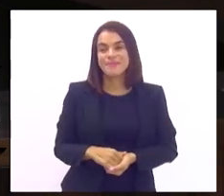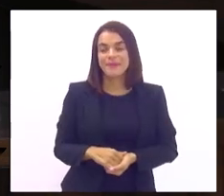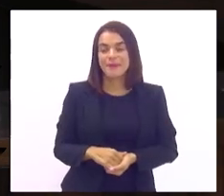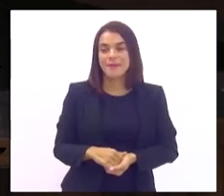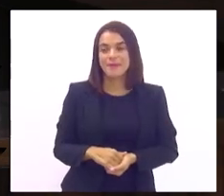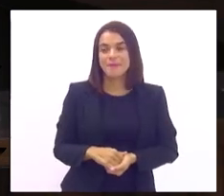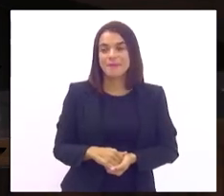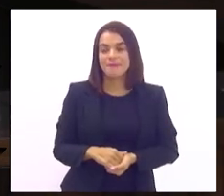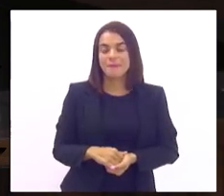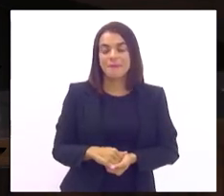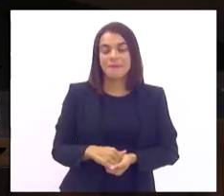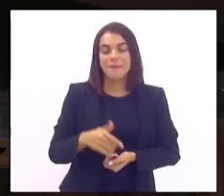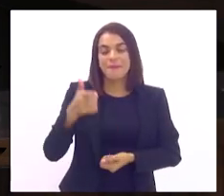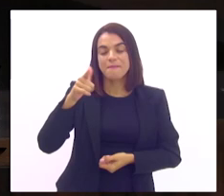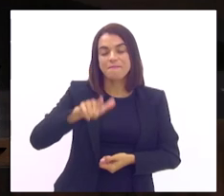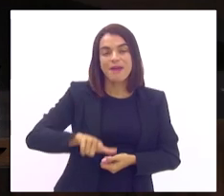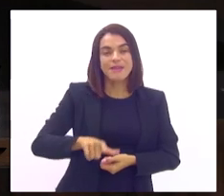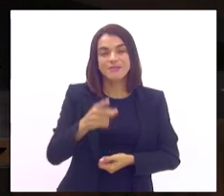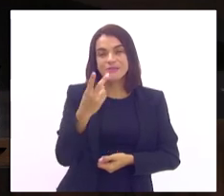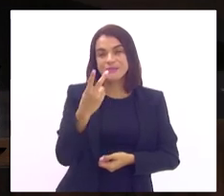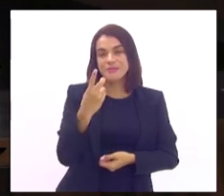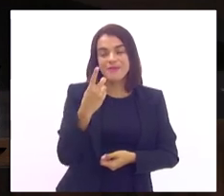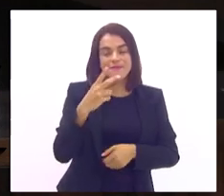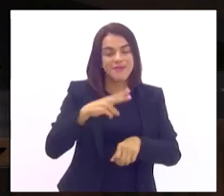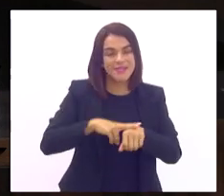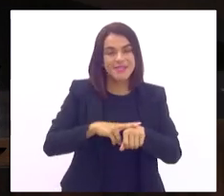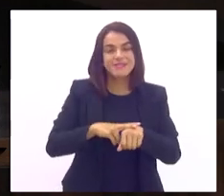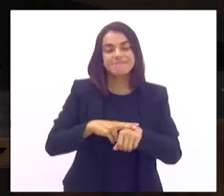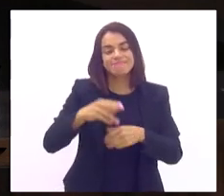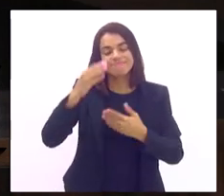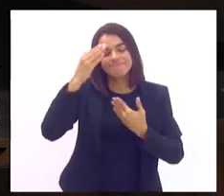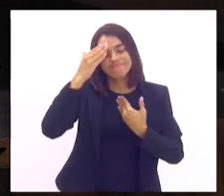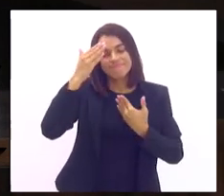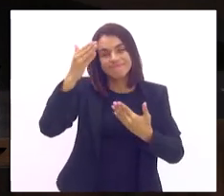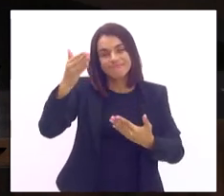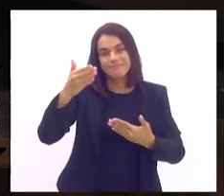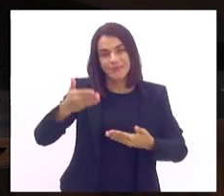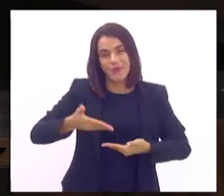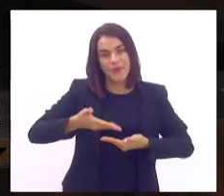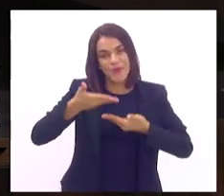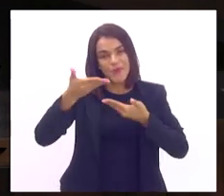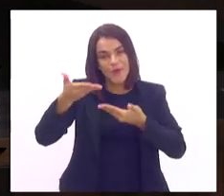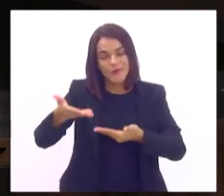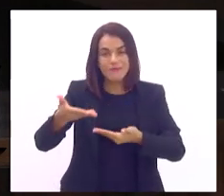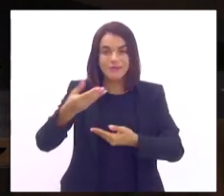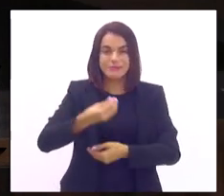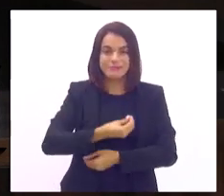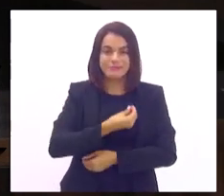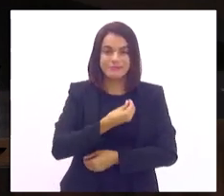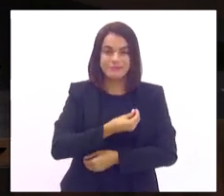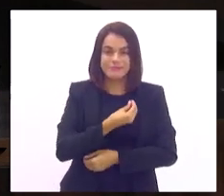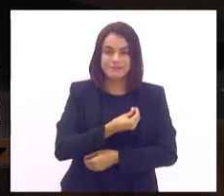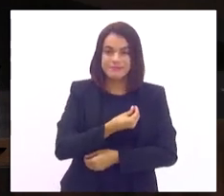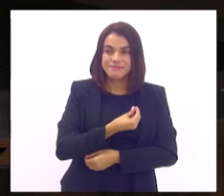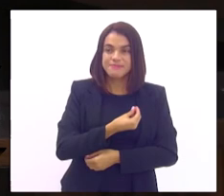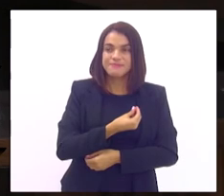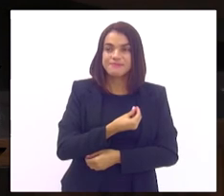Então, mais uma vez, agradeço o convite de estar aqui presente,